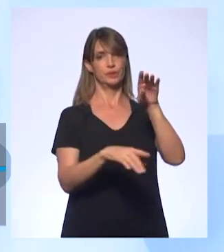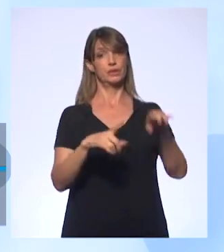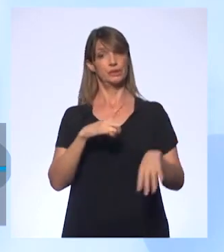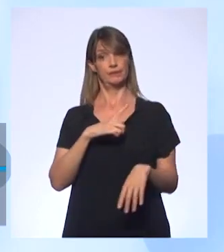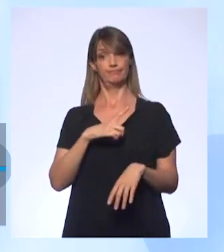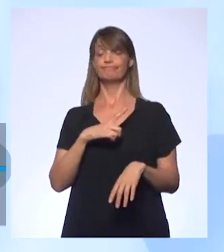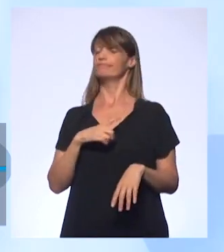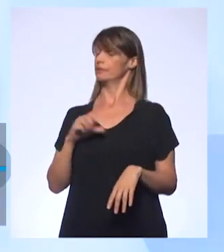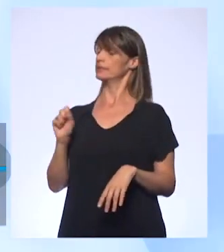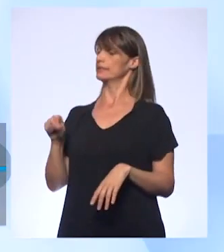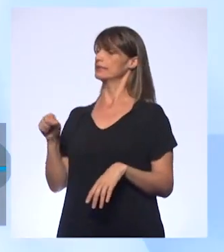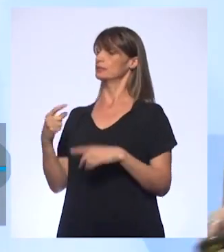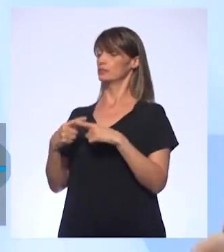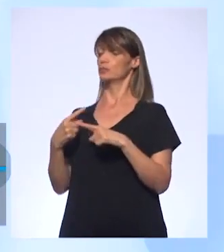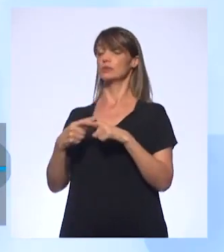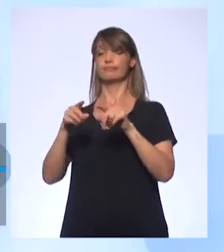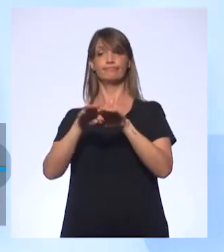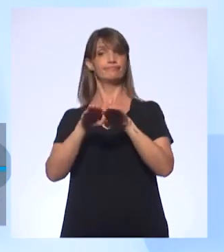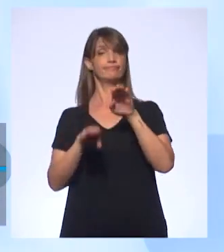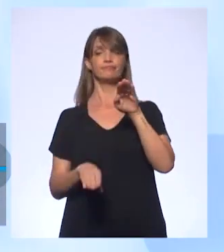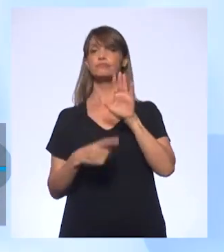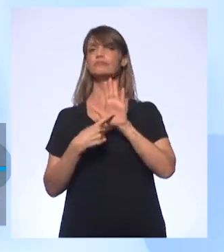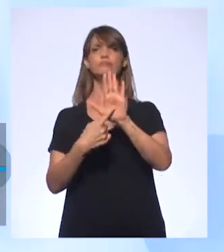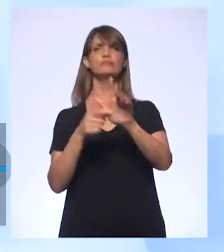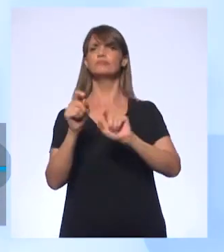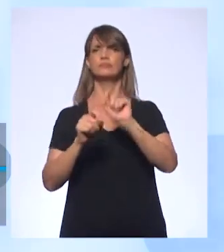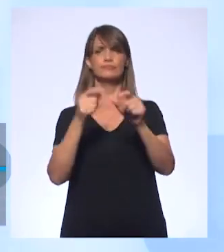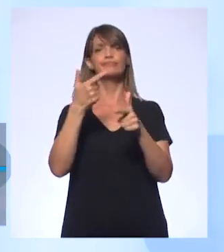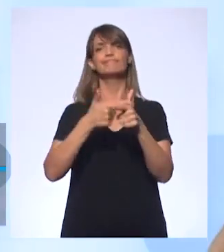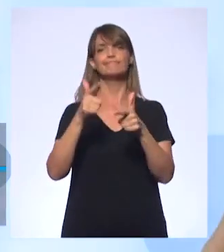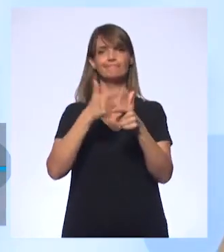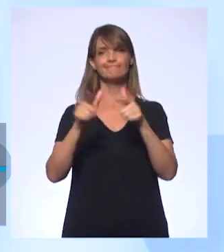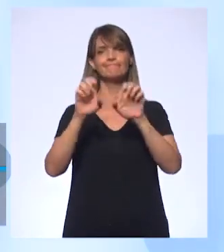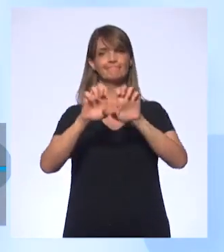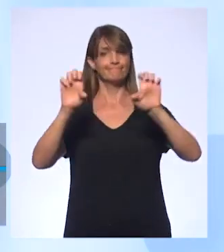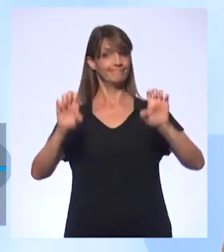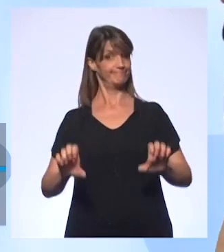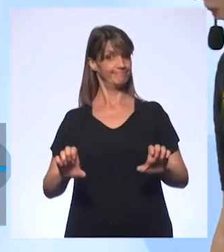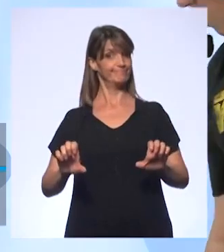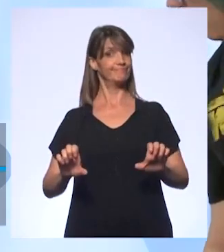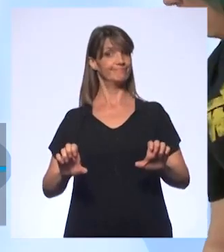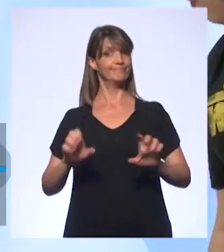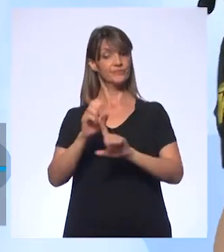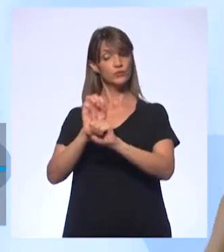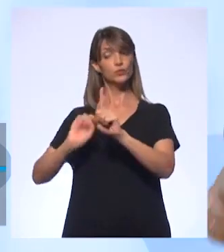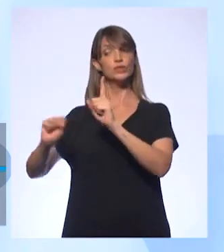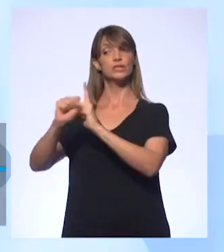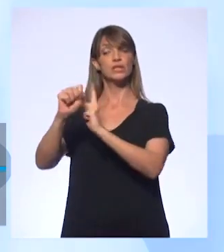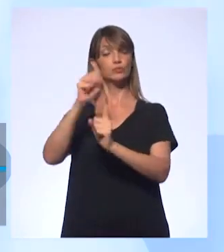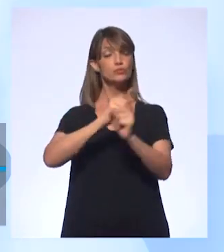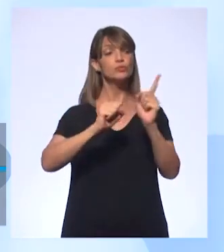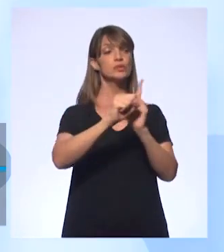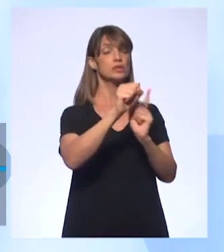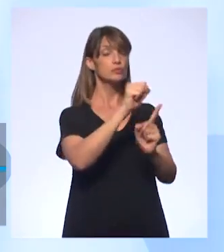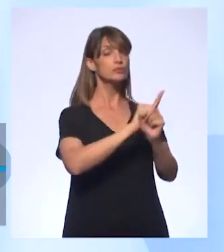desigualdade, né, ela tem uma dimensão de que é um problema estrutural dentro das sociedades. E, muitas